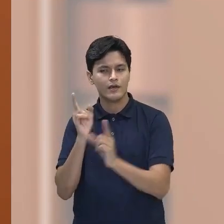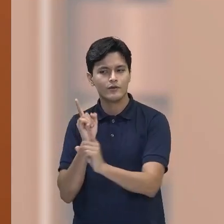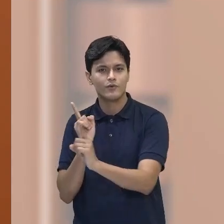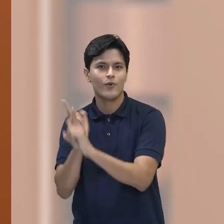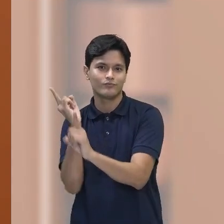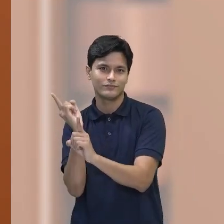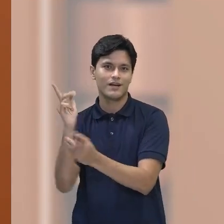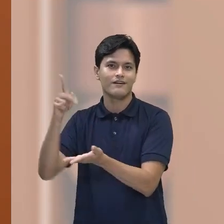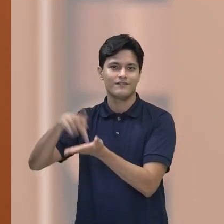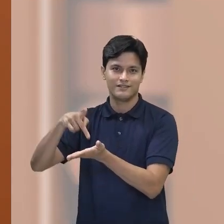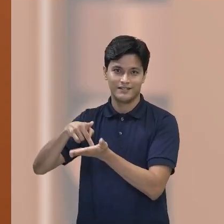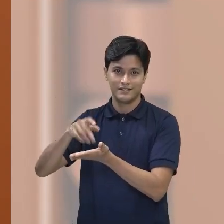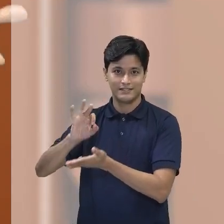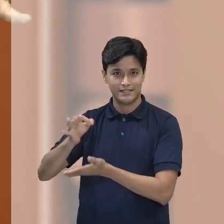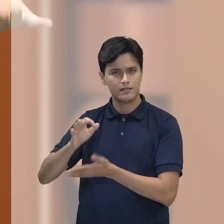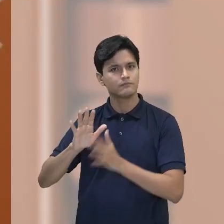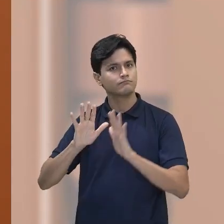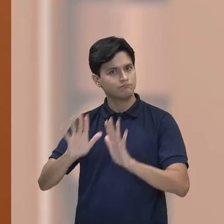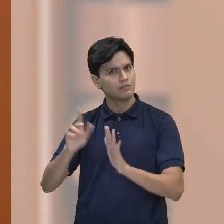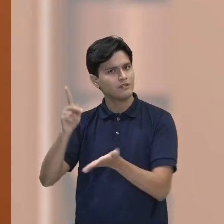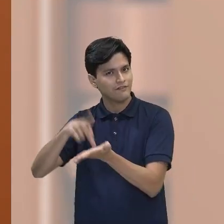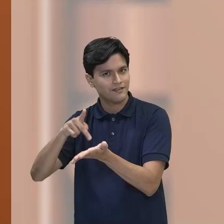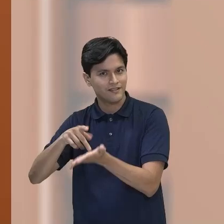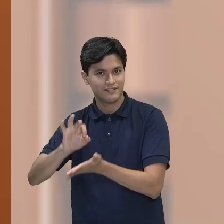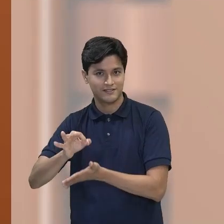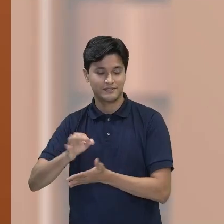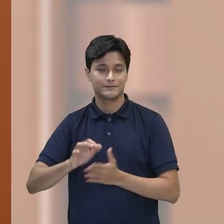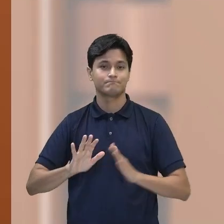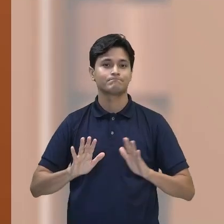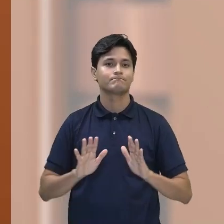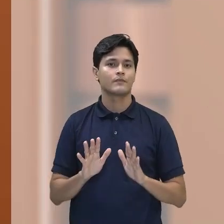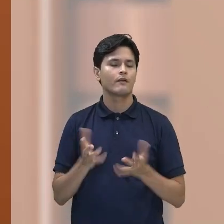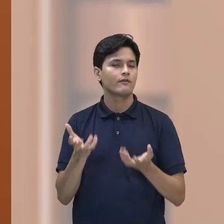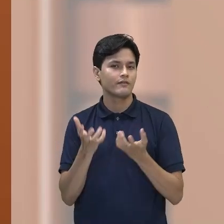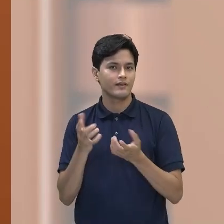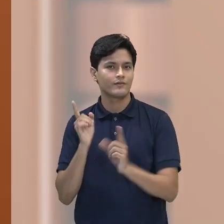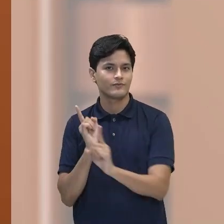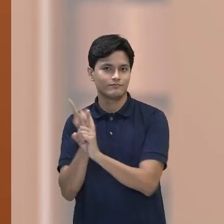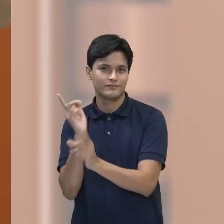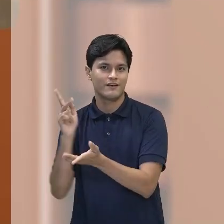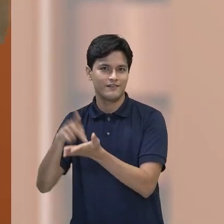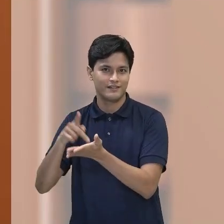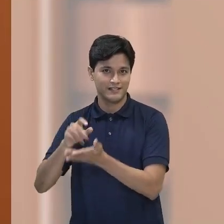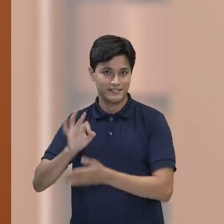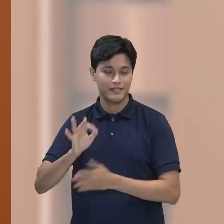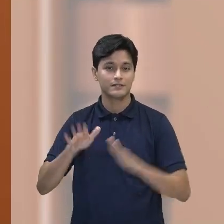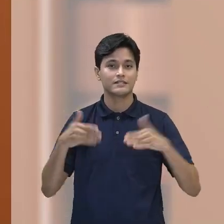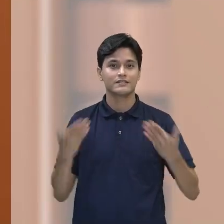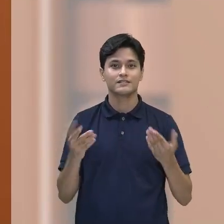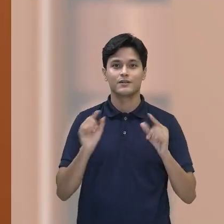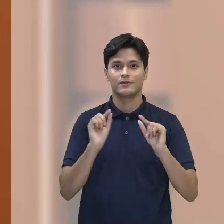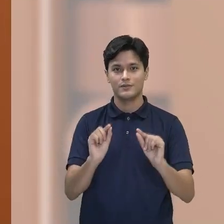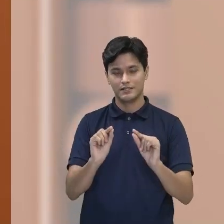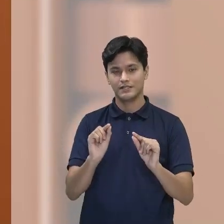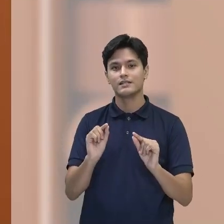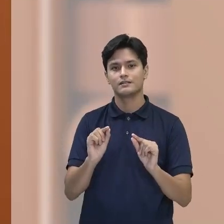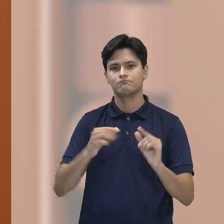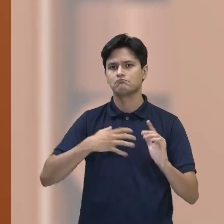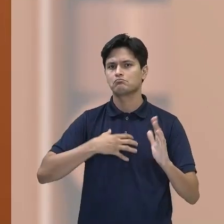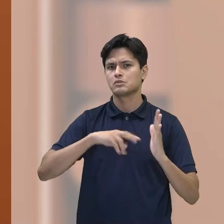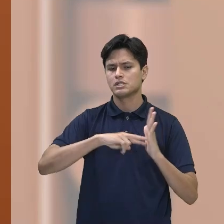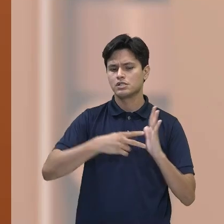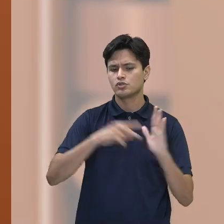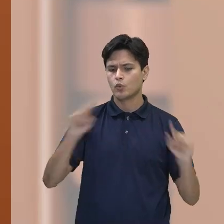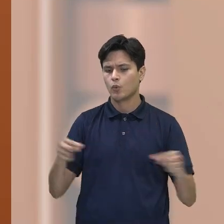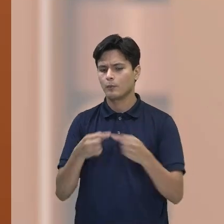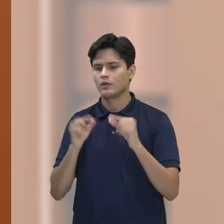A verdade. Mas é verdade. O que eu quero buscar era a verdade. Então, nesse sentido aí, o que o Nietzsche vai dizer?